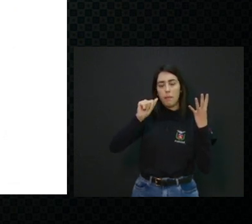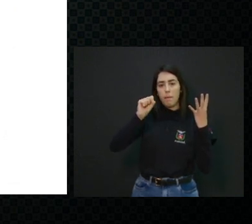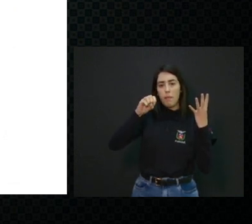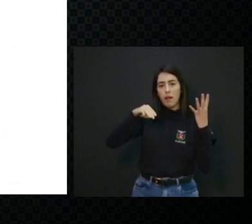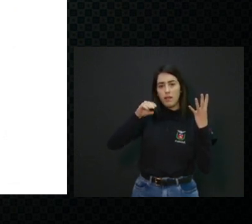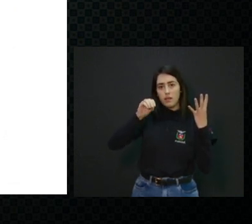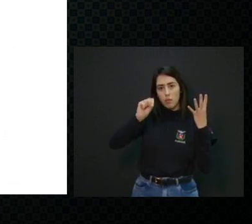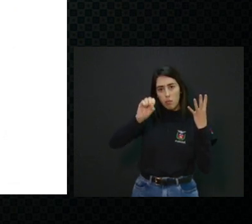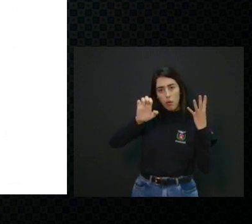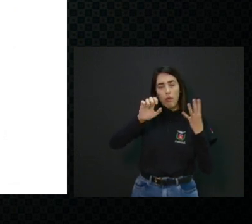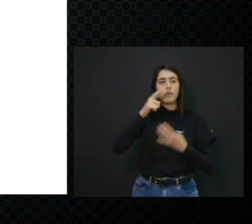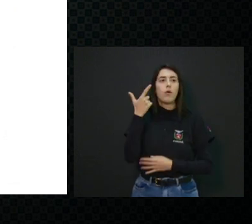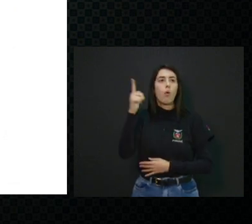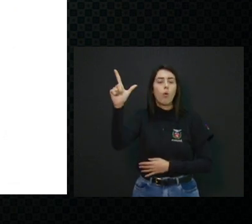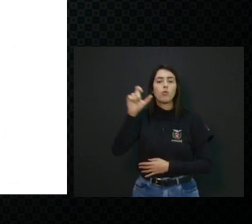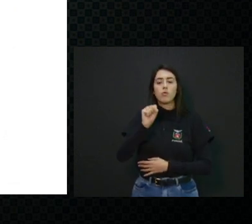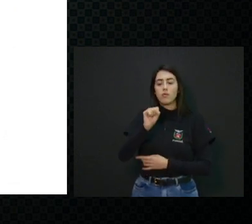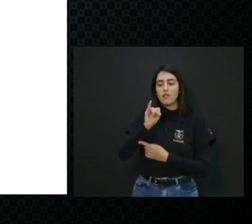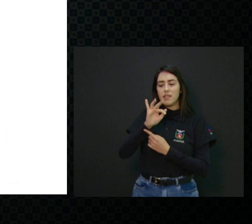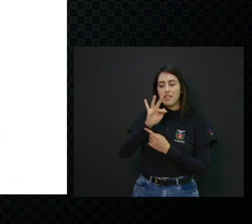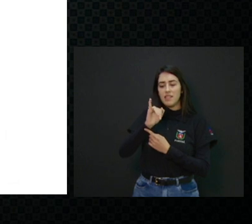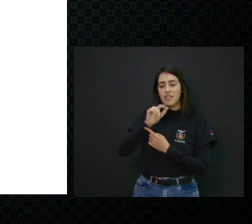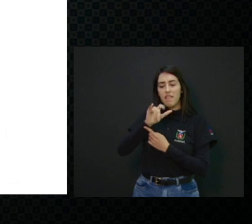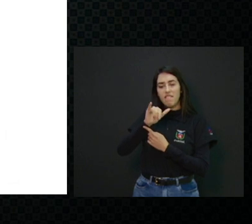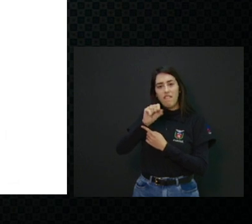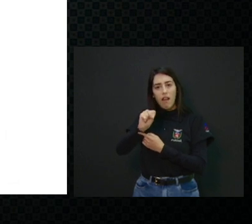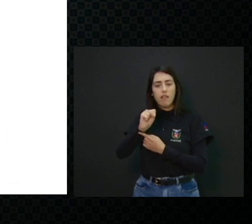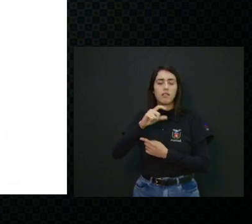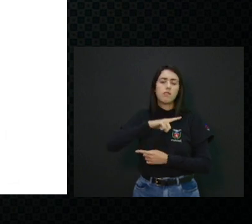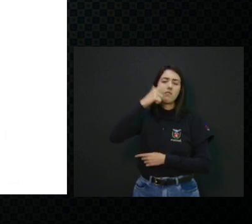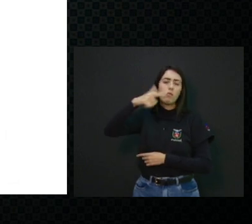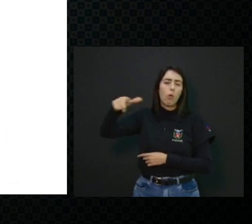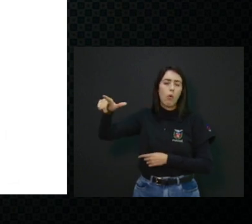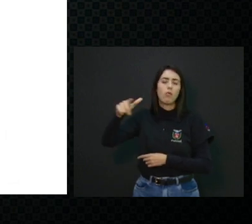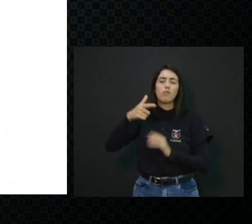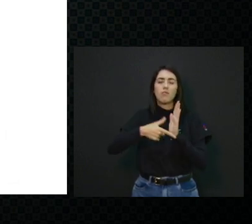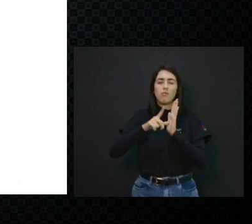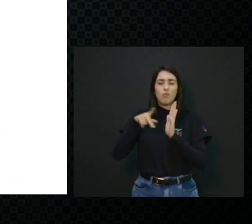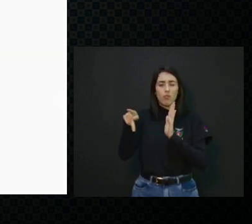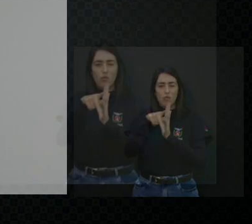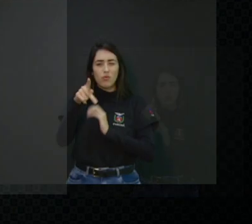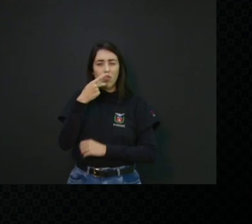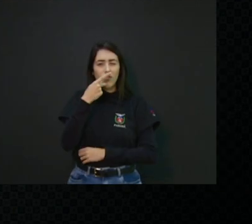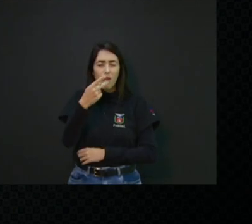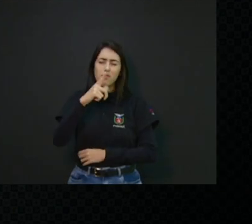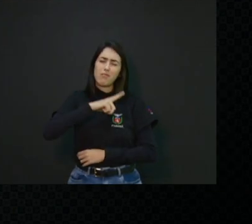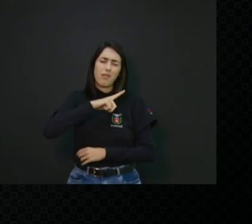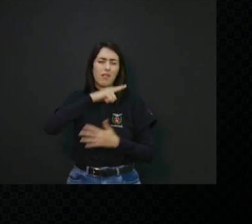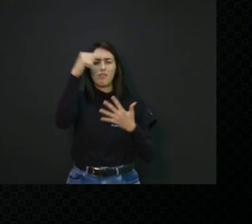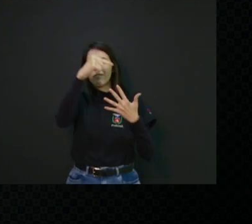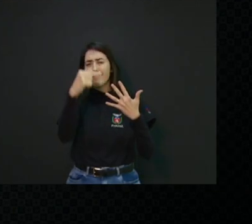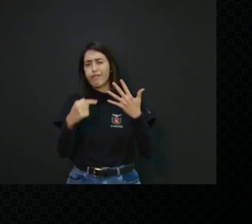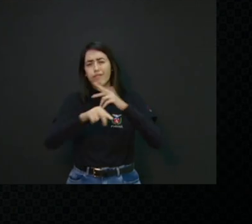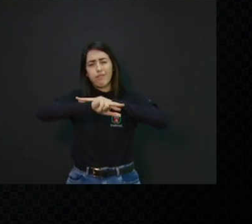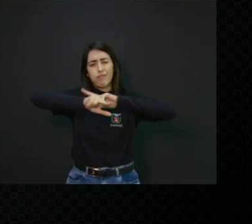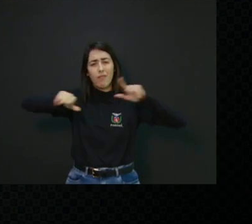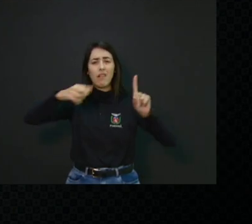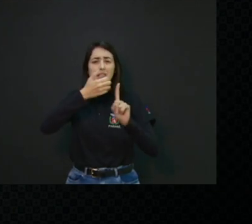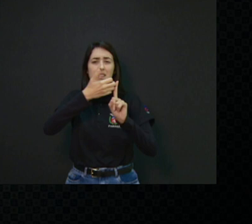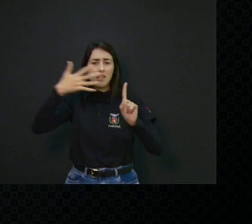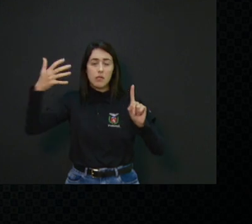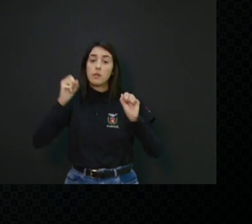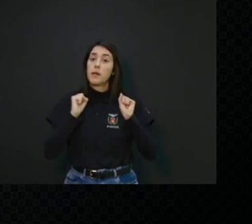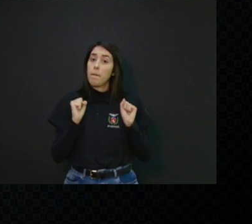fator RH, síndromes, como o professor Carlos falou, né, inúmeras. Então, assim,